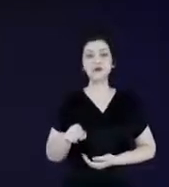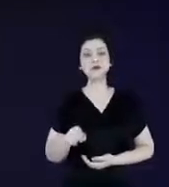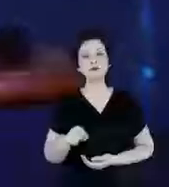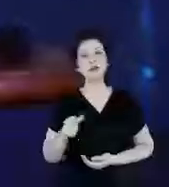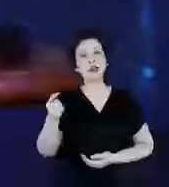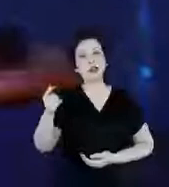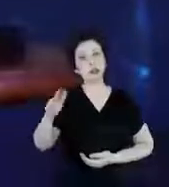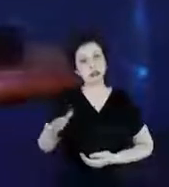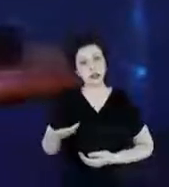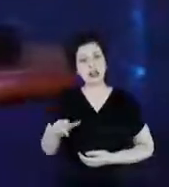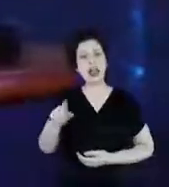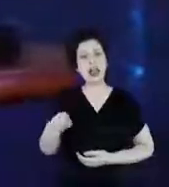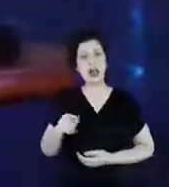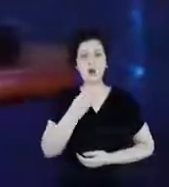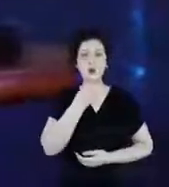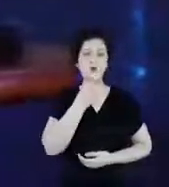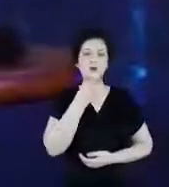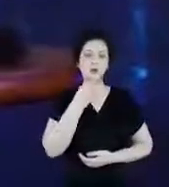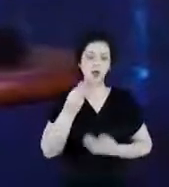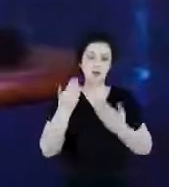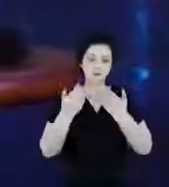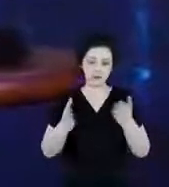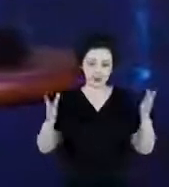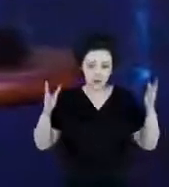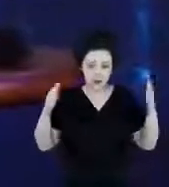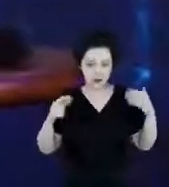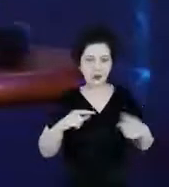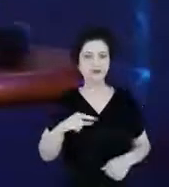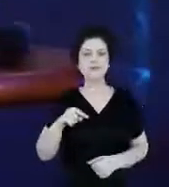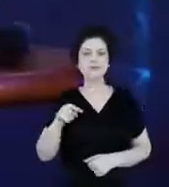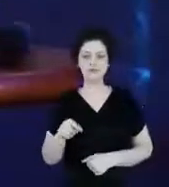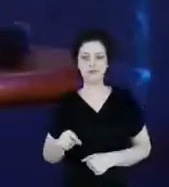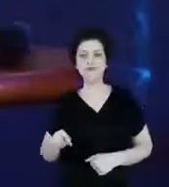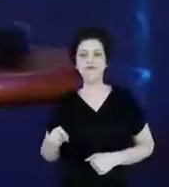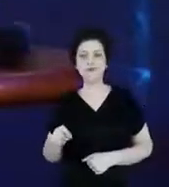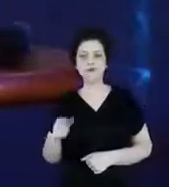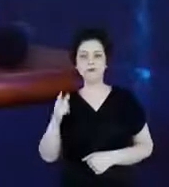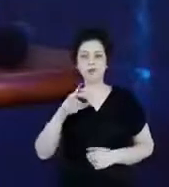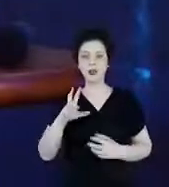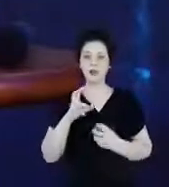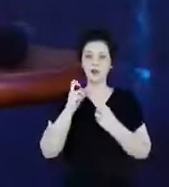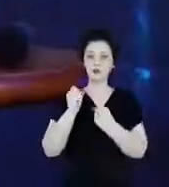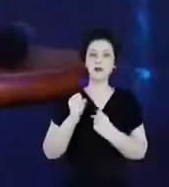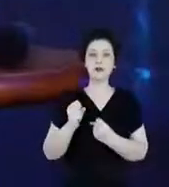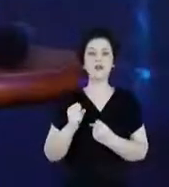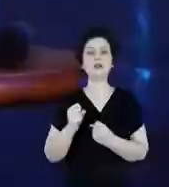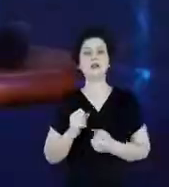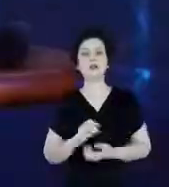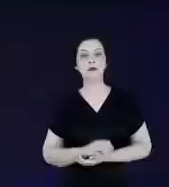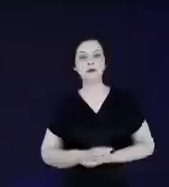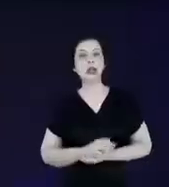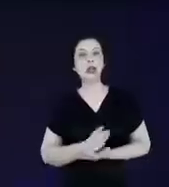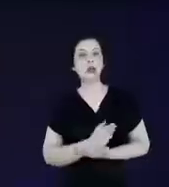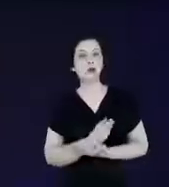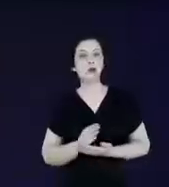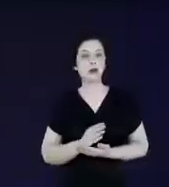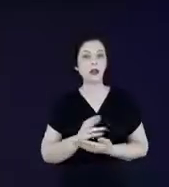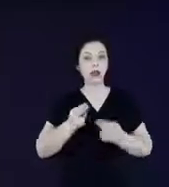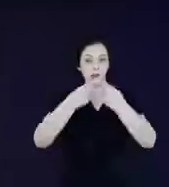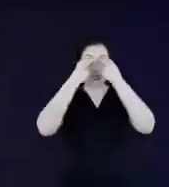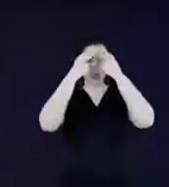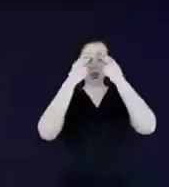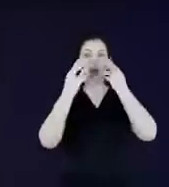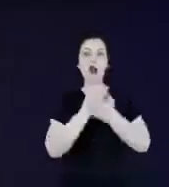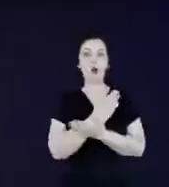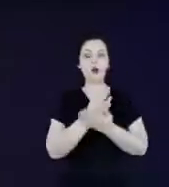né? Eu acho que foi uma oportunidade que se abriu muito grande para fortalecer alguns entes no Brasil e quebrar alguns tabus.